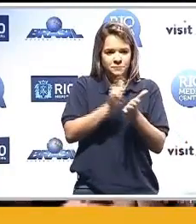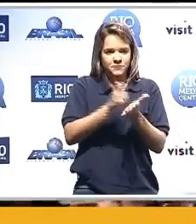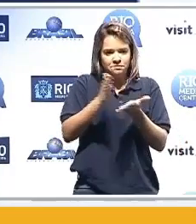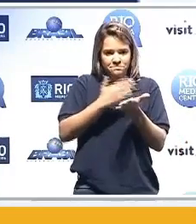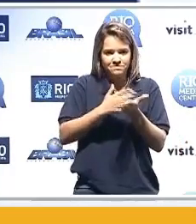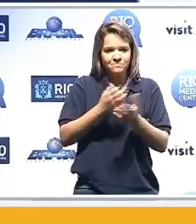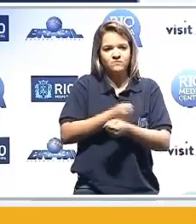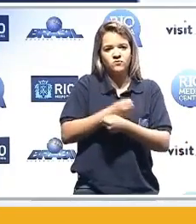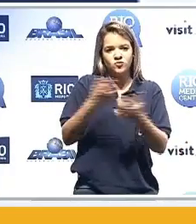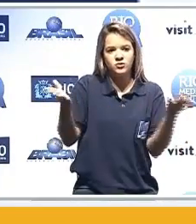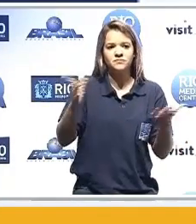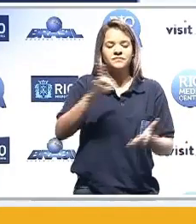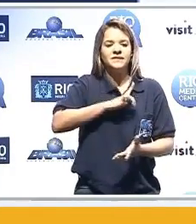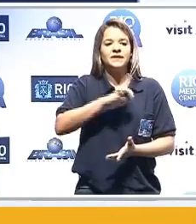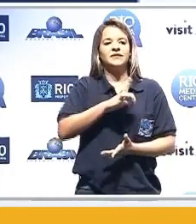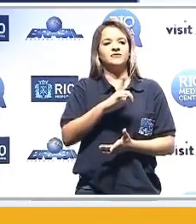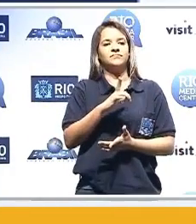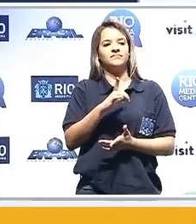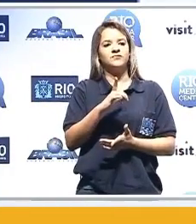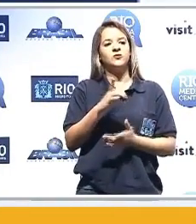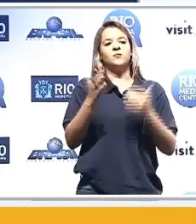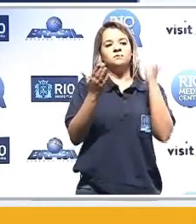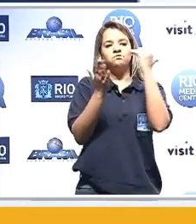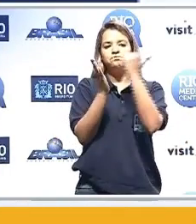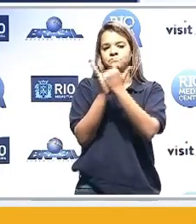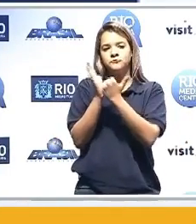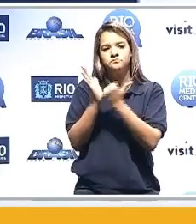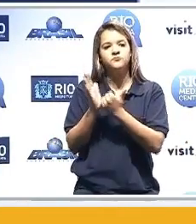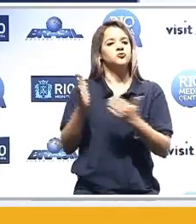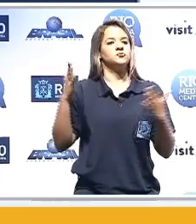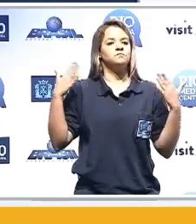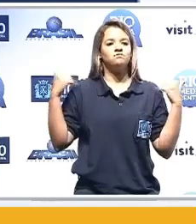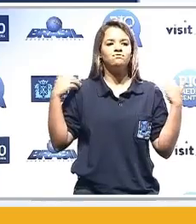feita em Foz do Iguaçu?